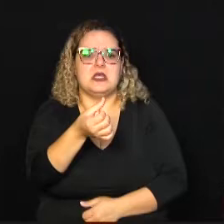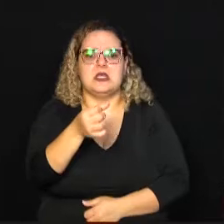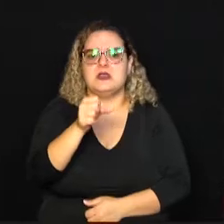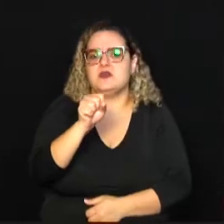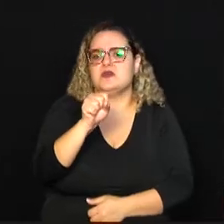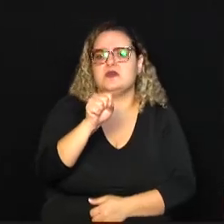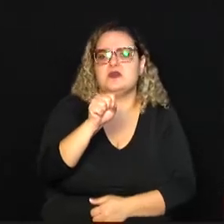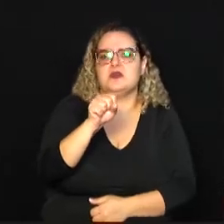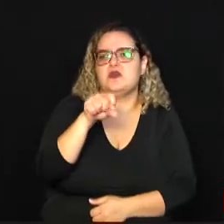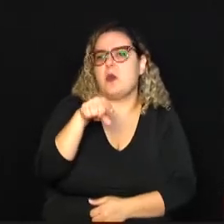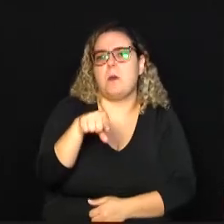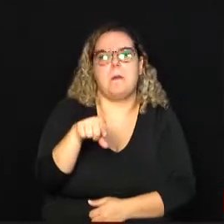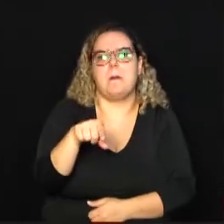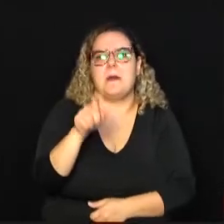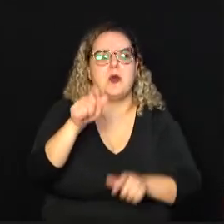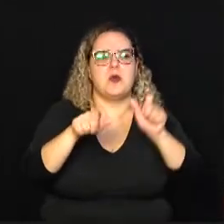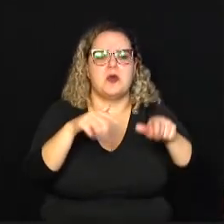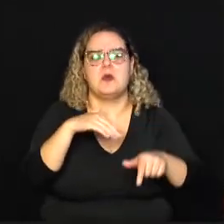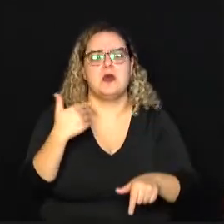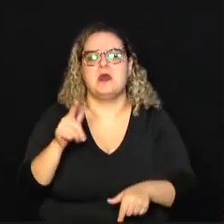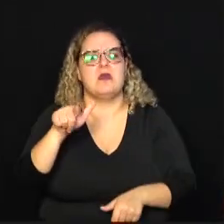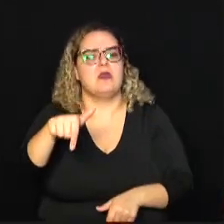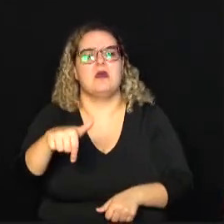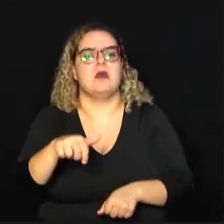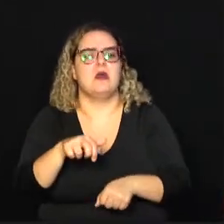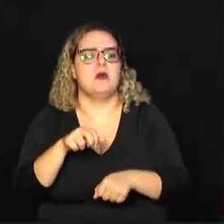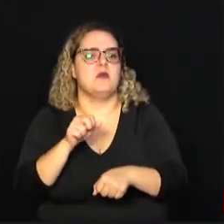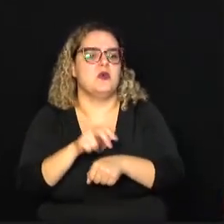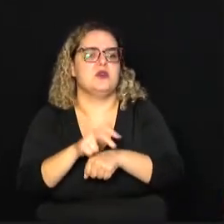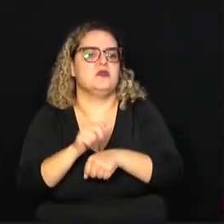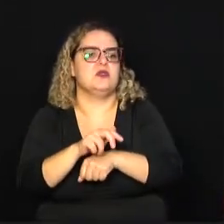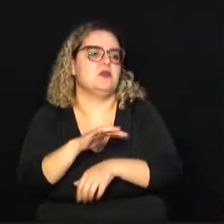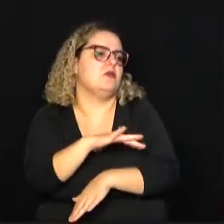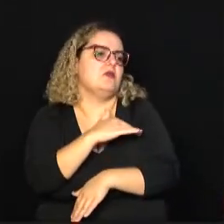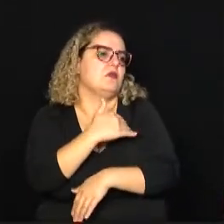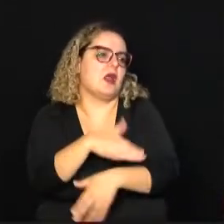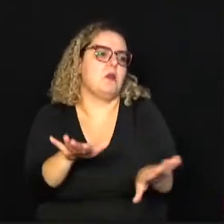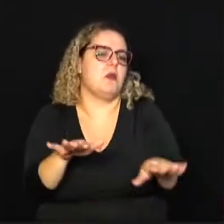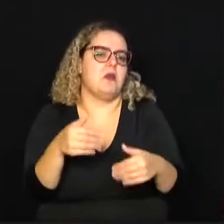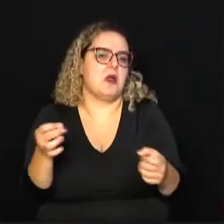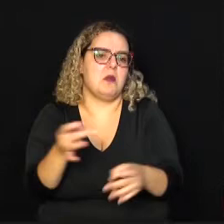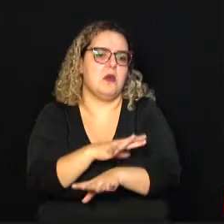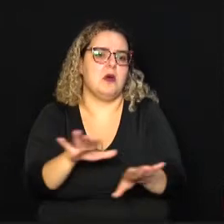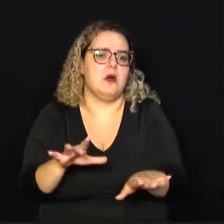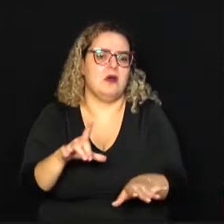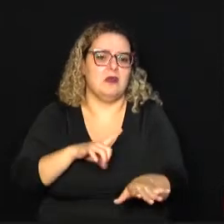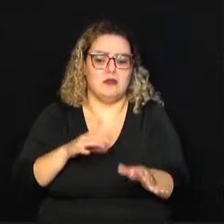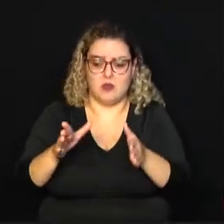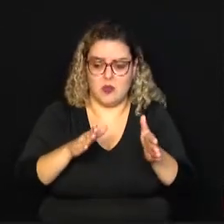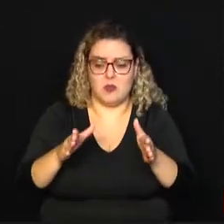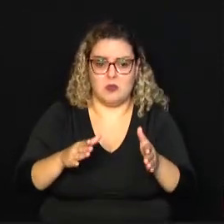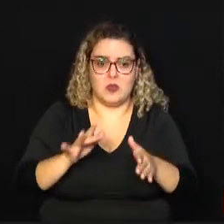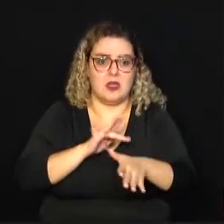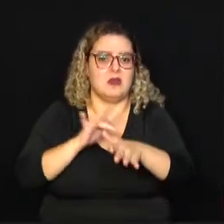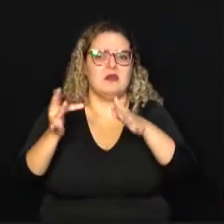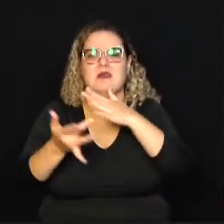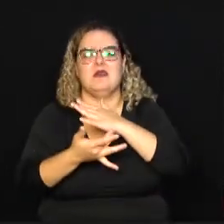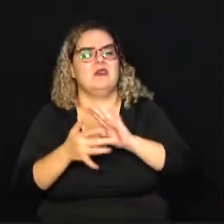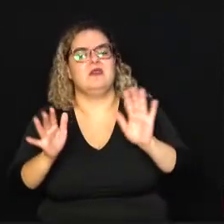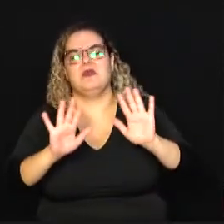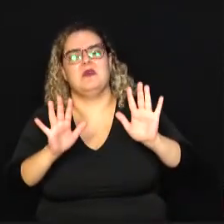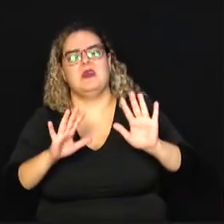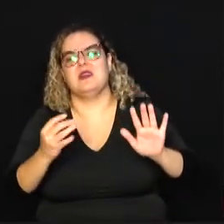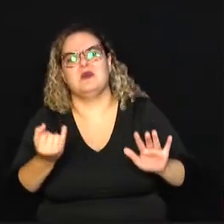acho que foi até um pouco menos que ele falou, e que depois o vírus ia passar, e teve espaço na mídia para falar isso, que não valia a pena, que